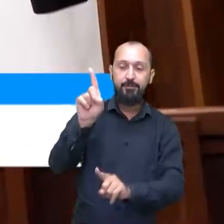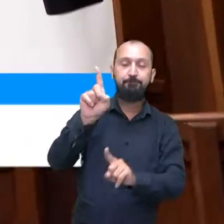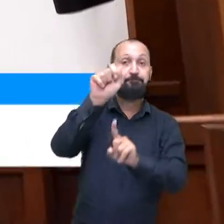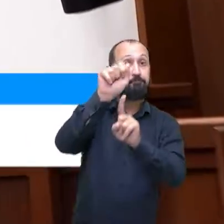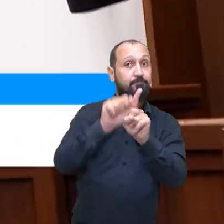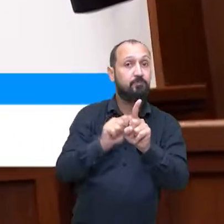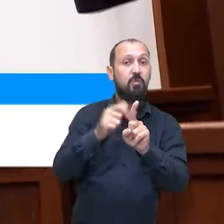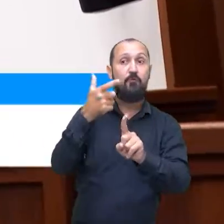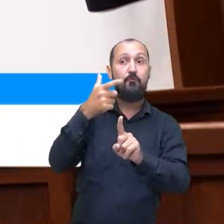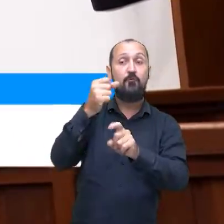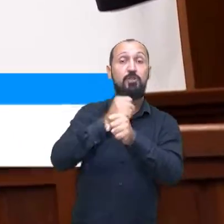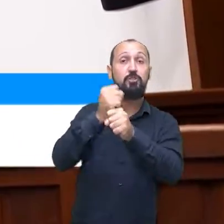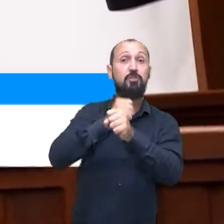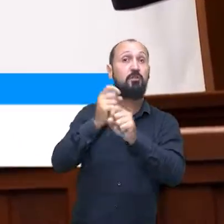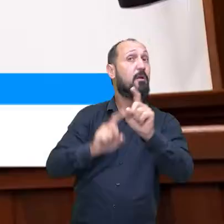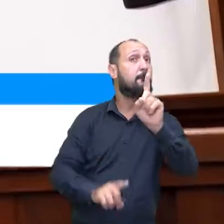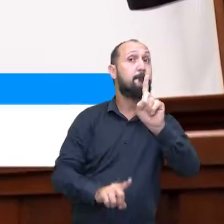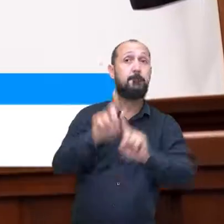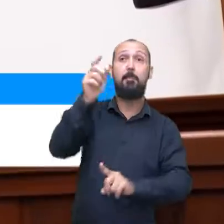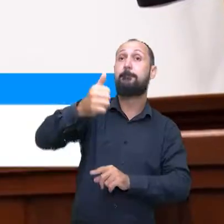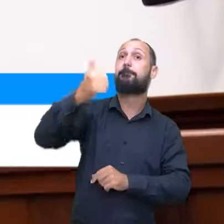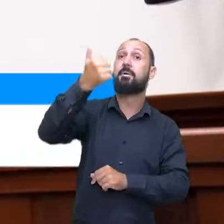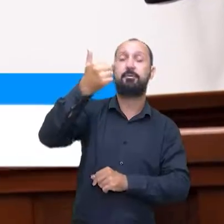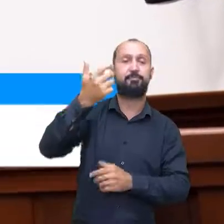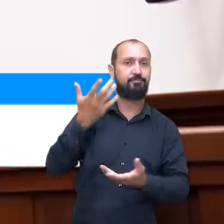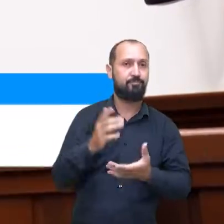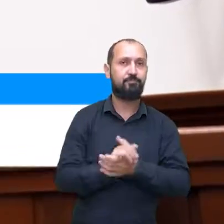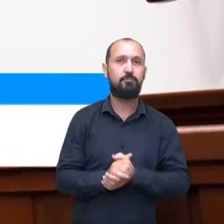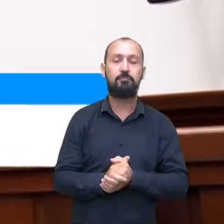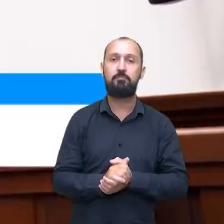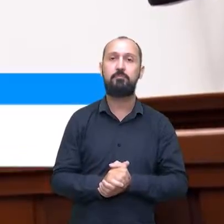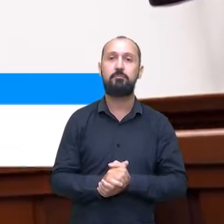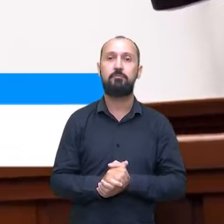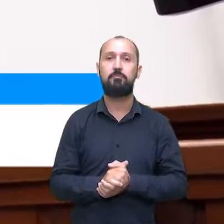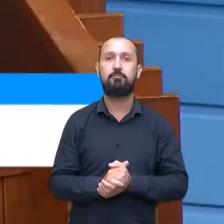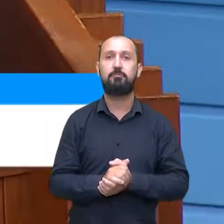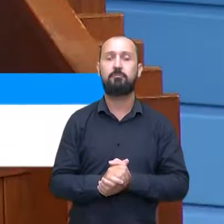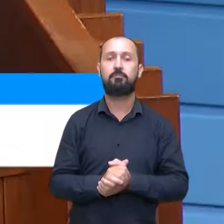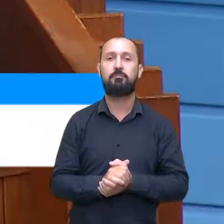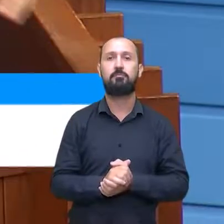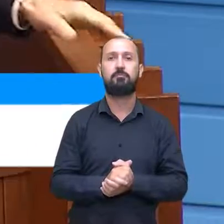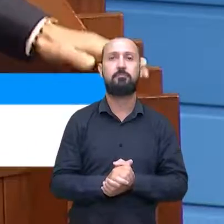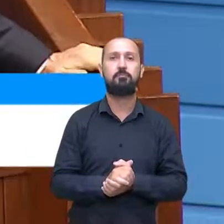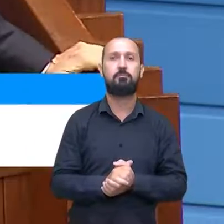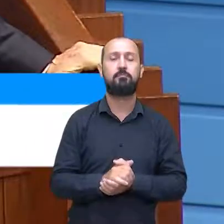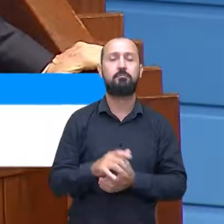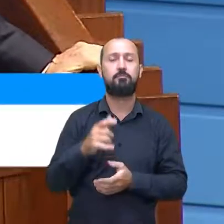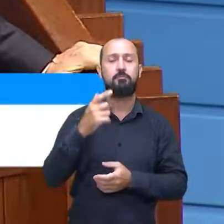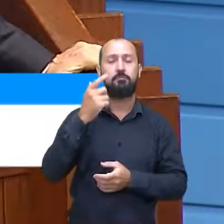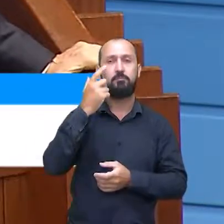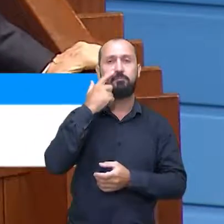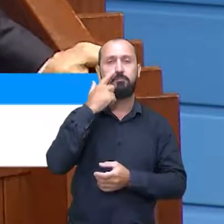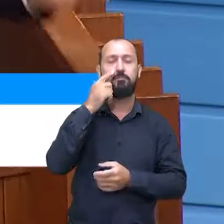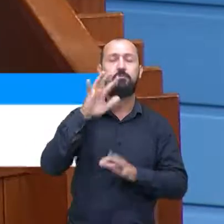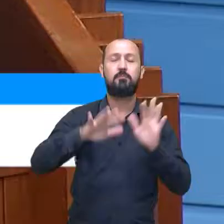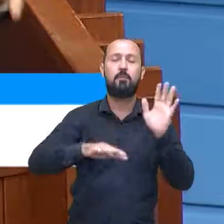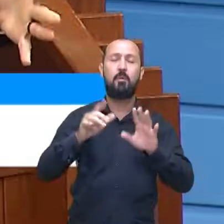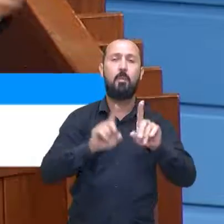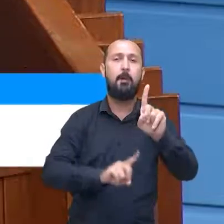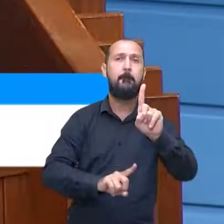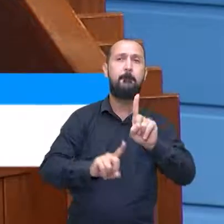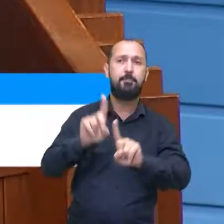inflação mensal dos últimos 20 anos, segundo o deputado. Há um aumento